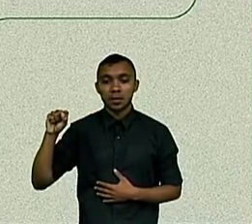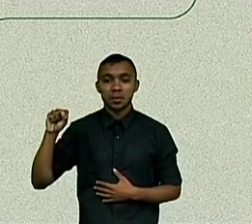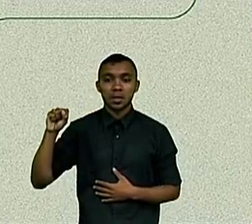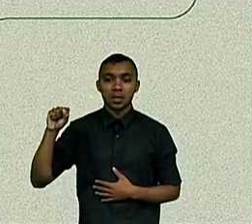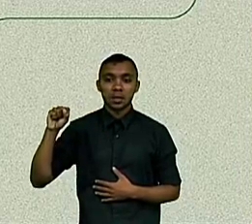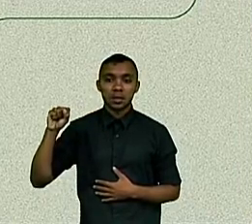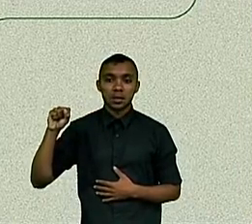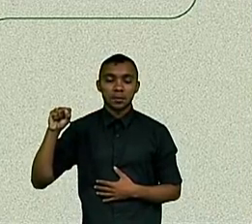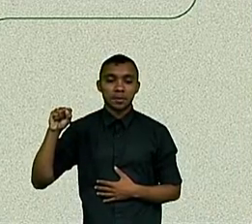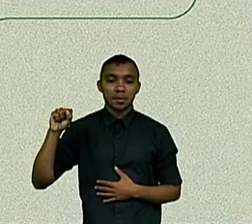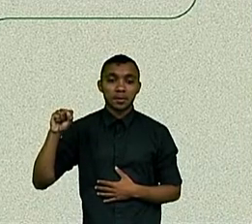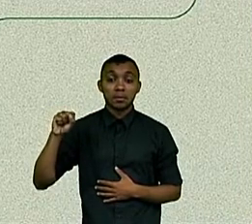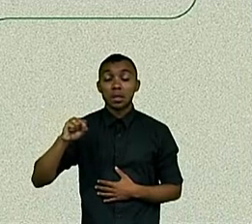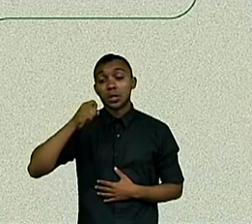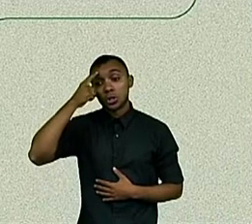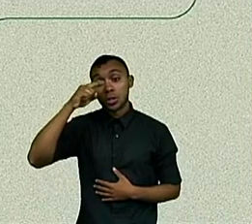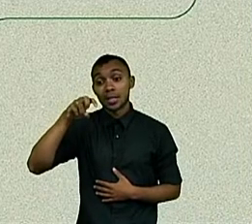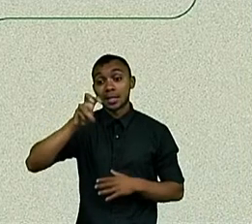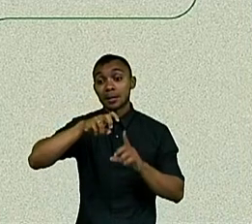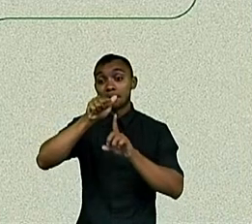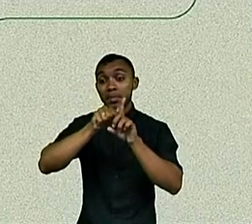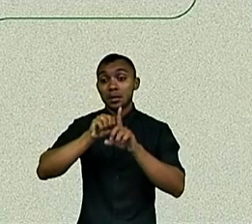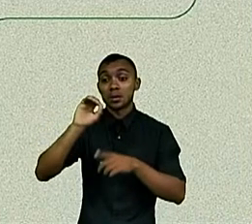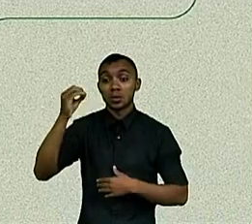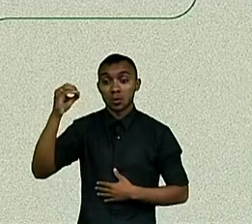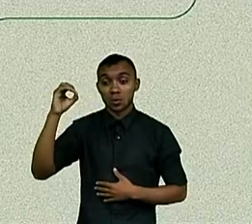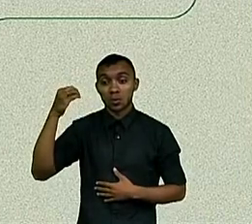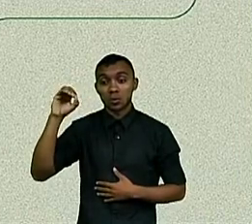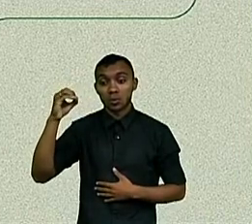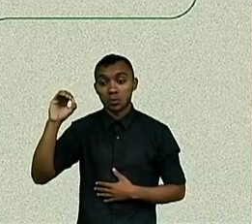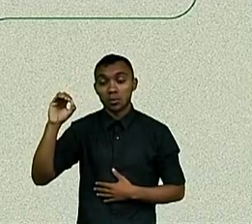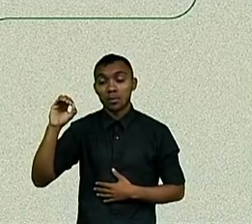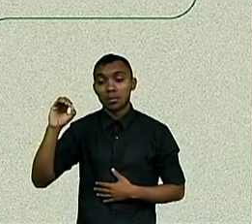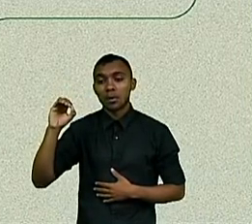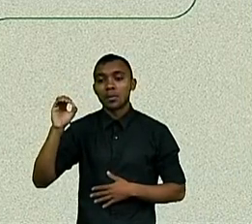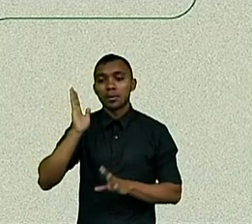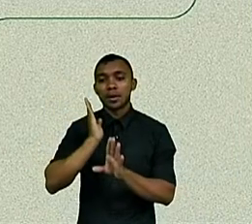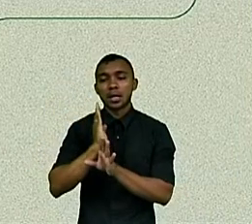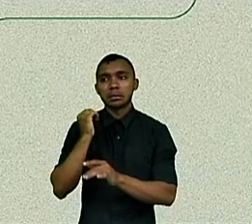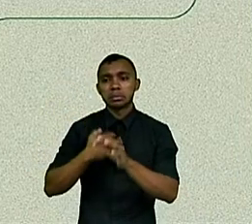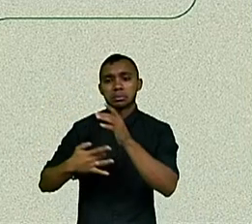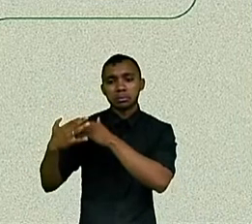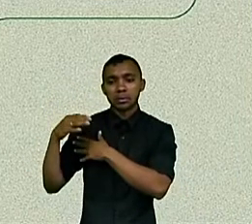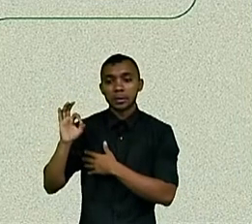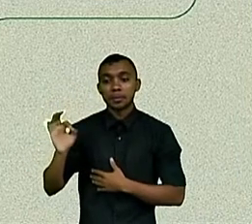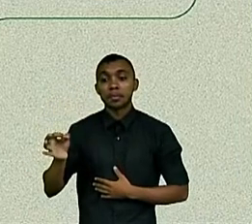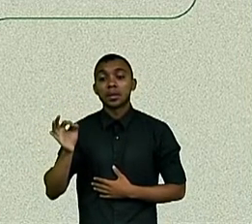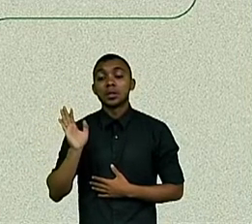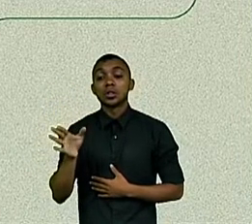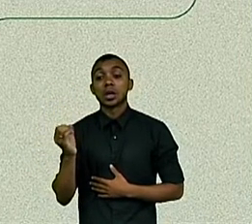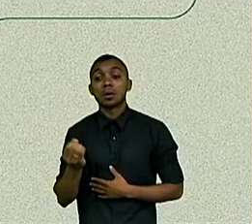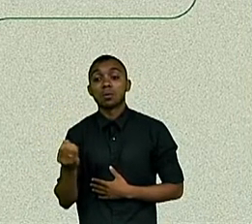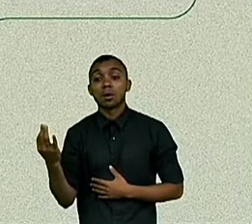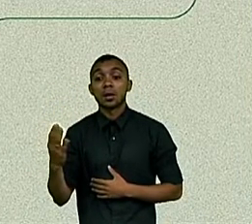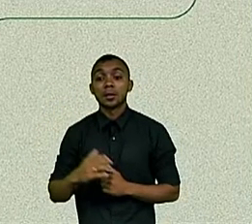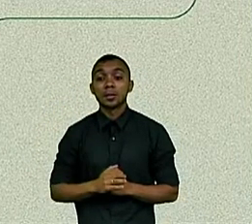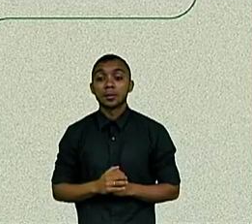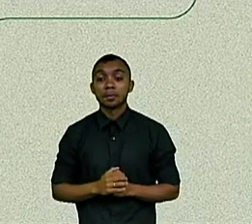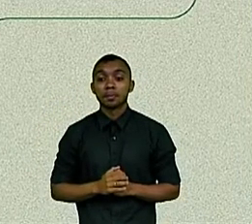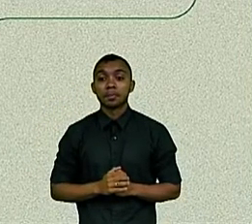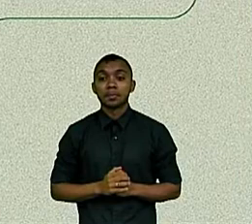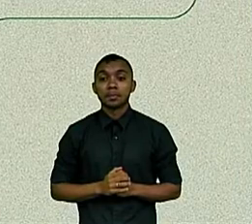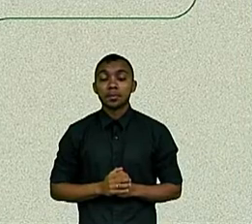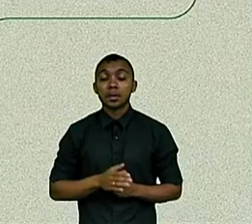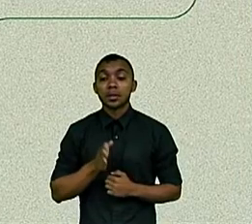agora dia 5 de outubro há 10 dias atrás ela completou 34